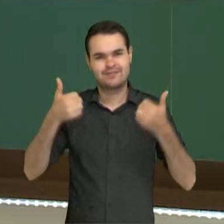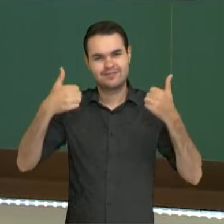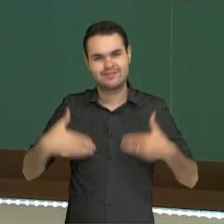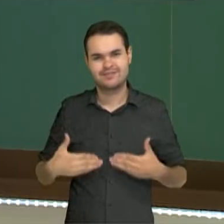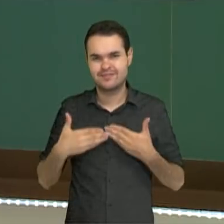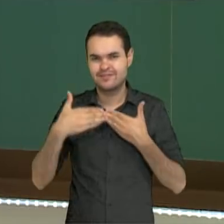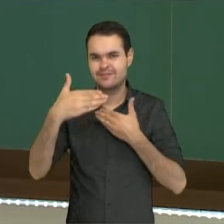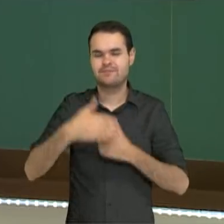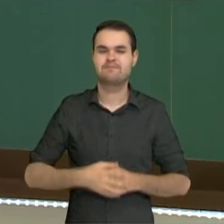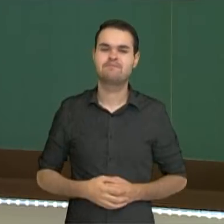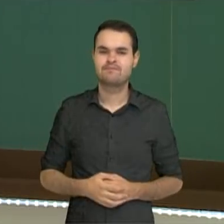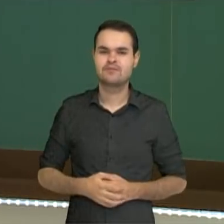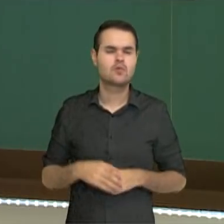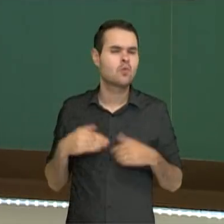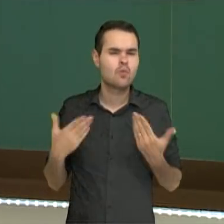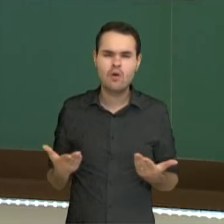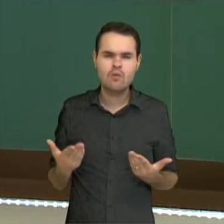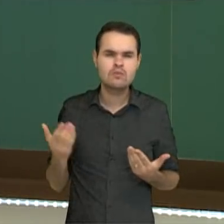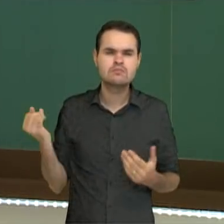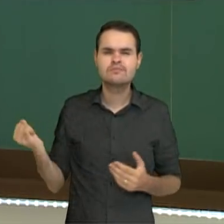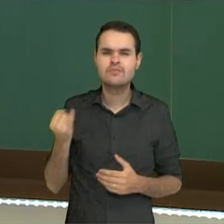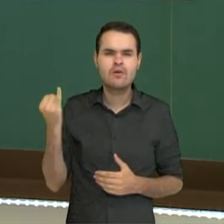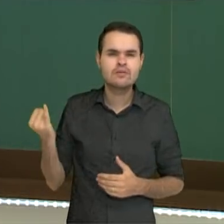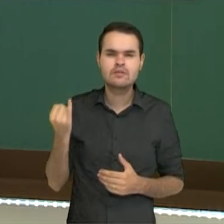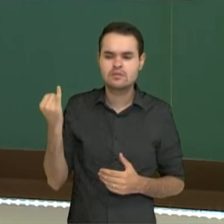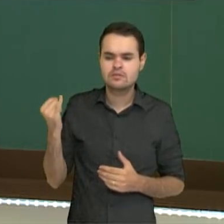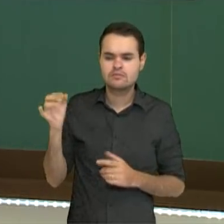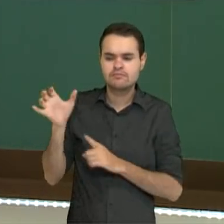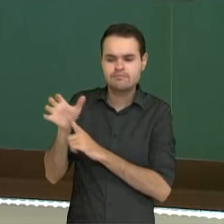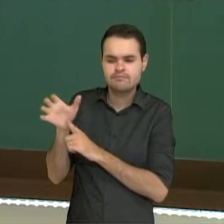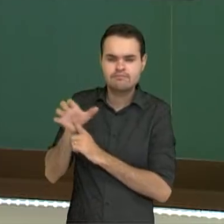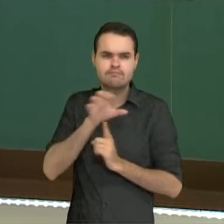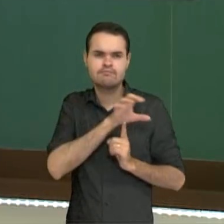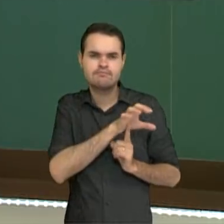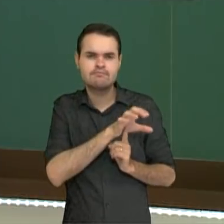de hoje, né? Qual é a importância dessas consequências dos